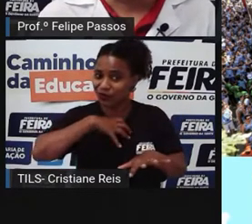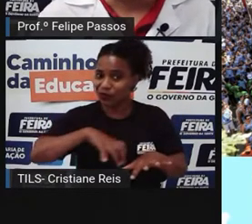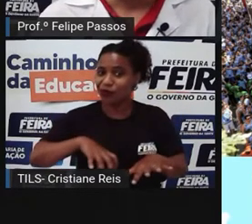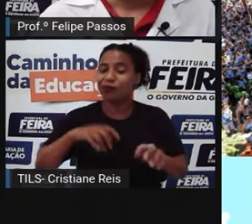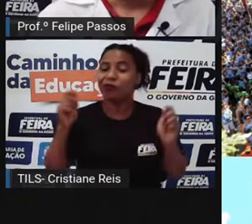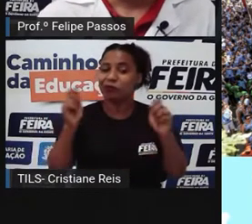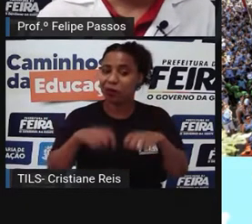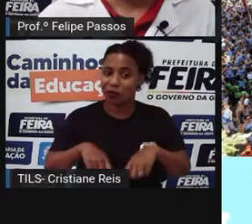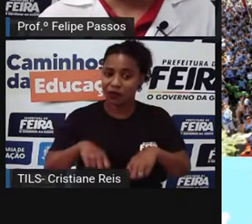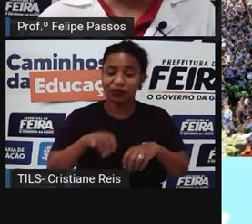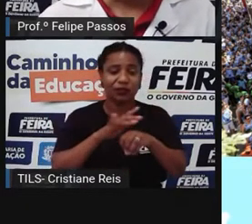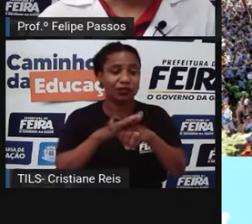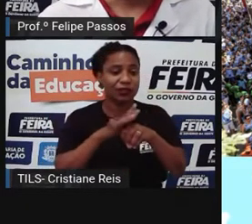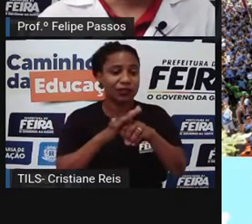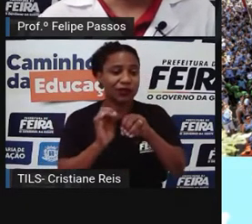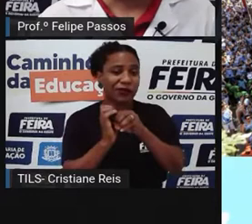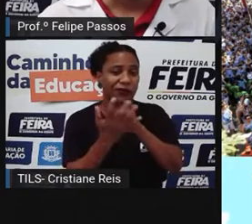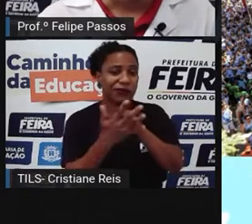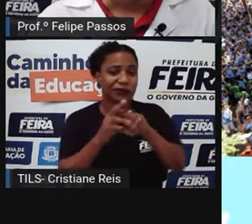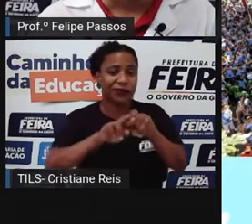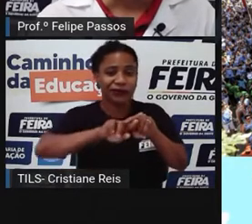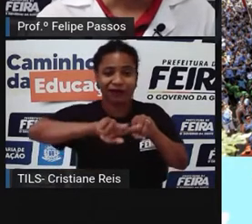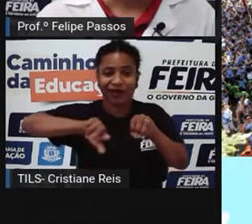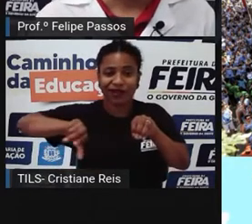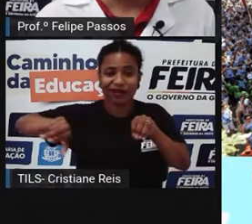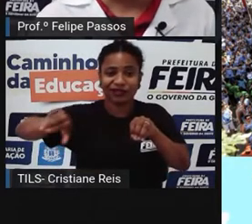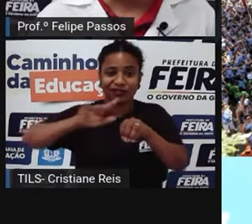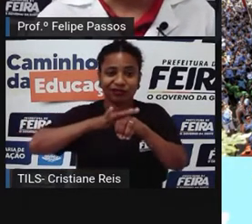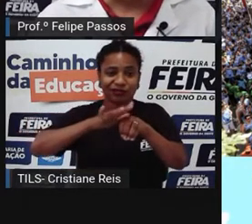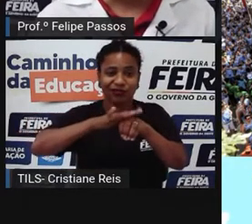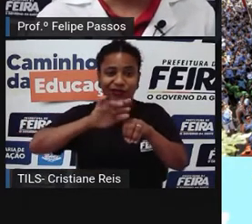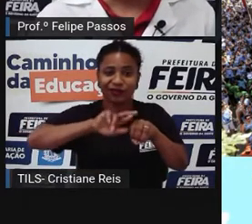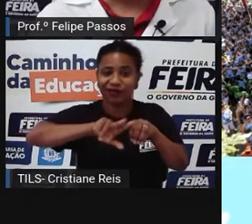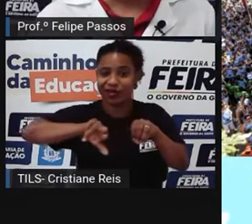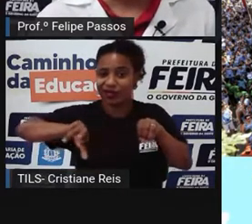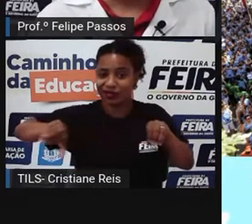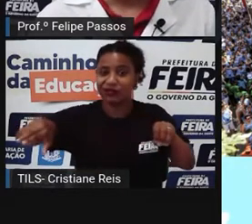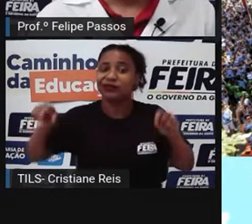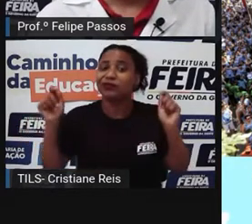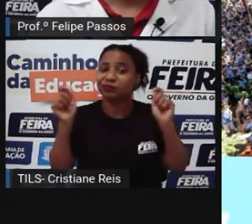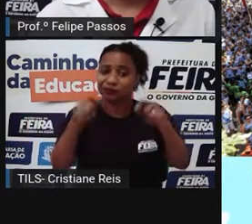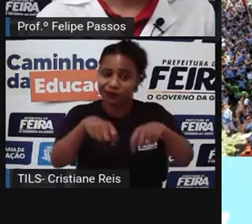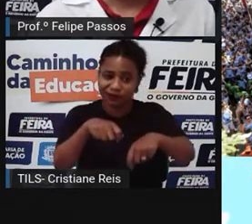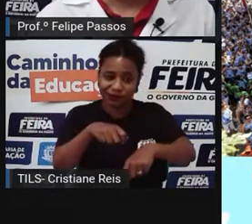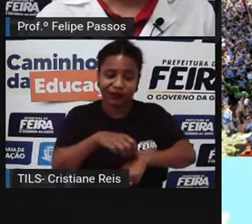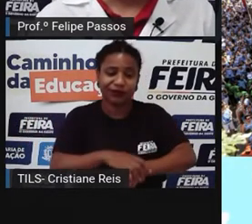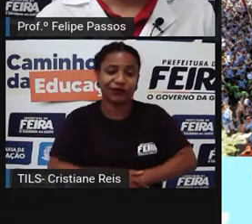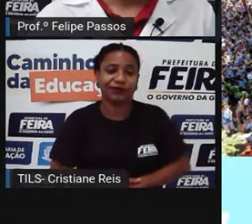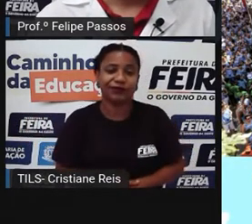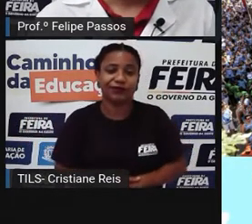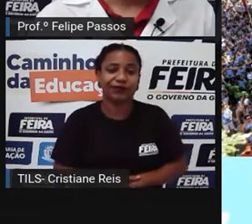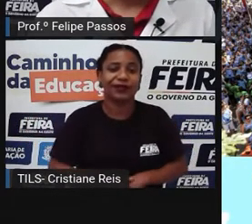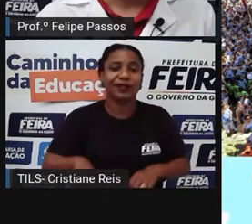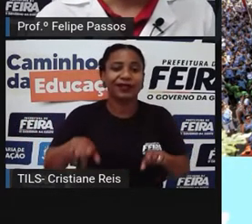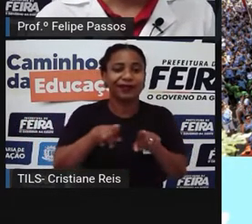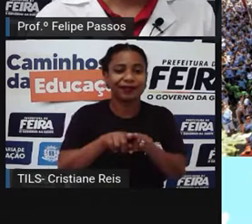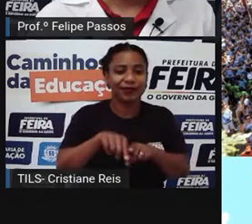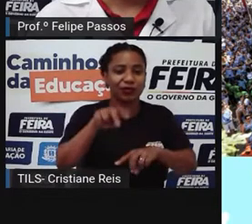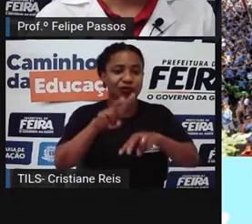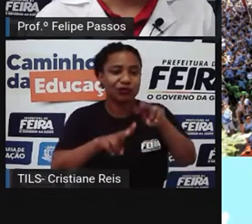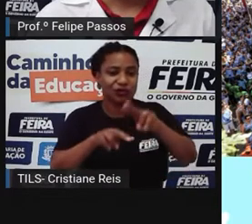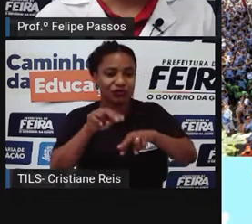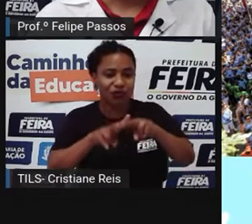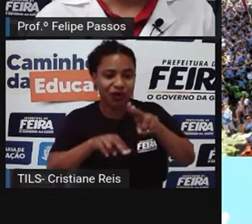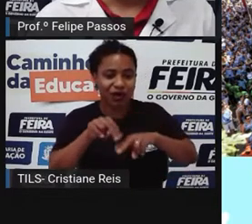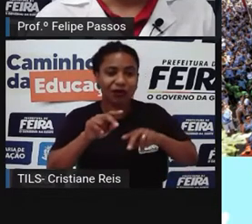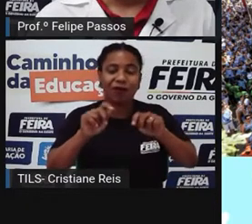muito grande. Outros fenômenos, São João, no Nordeste como um todo, é muito forte. E a festa de boi, lá no norte do país,